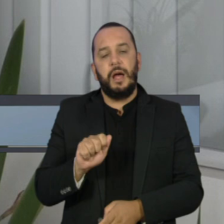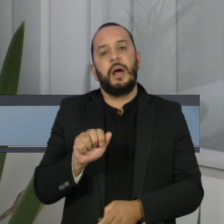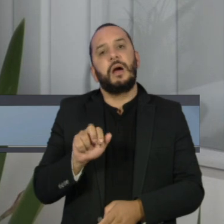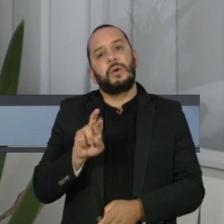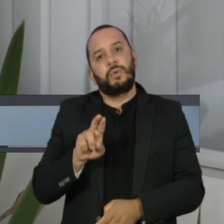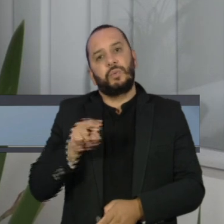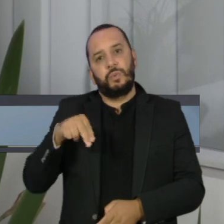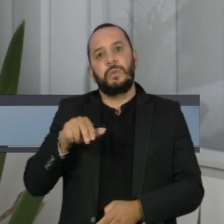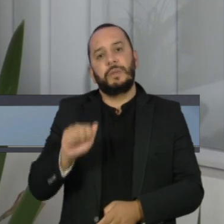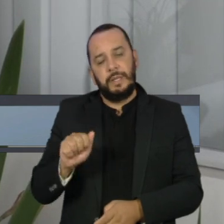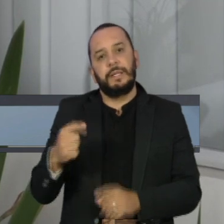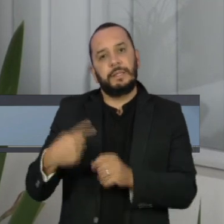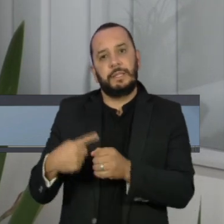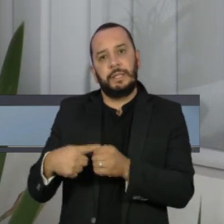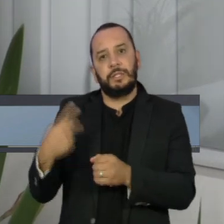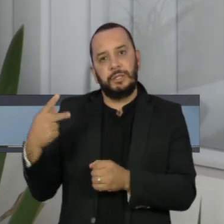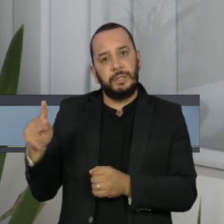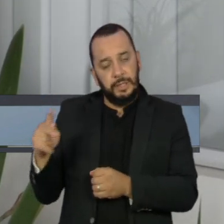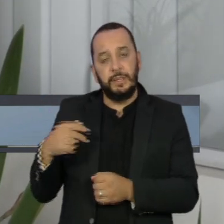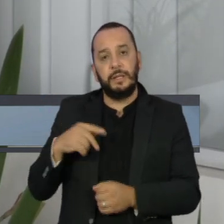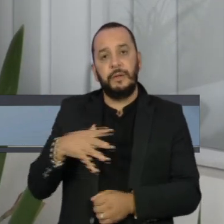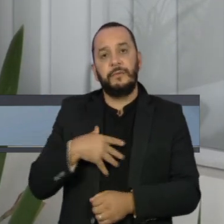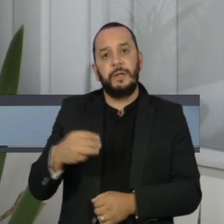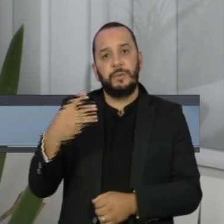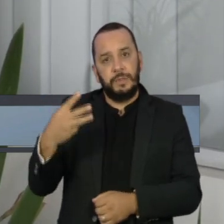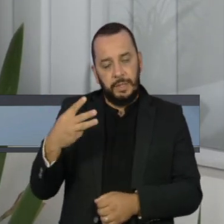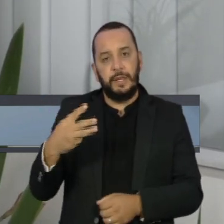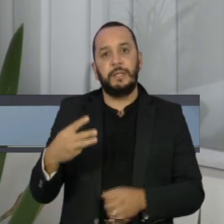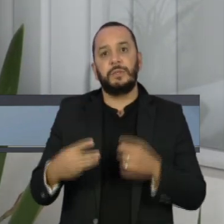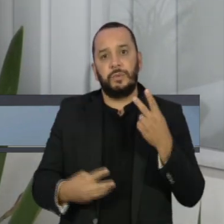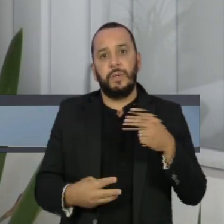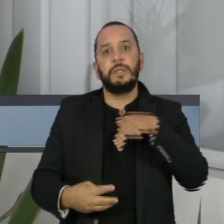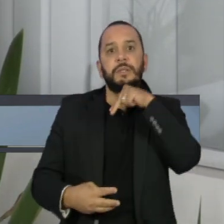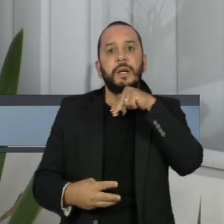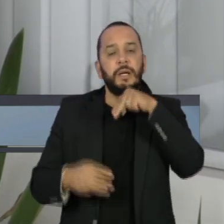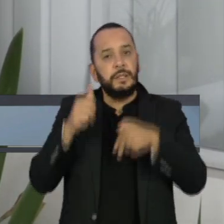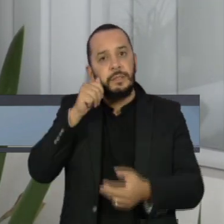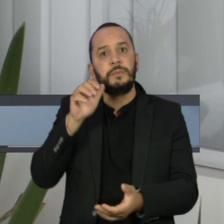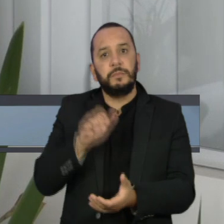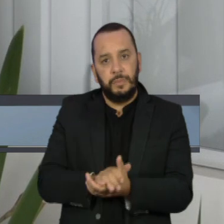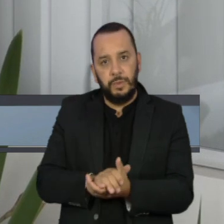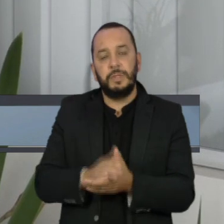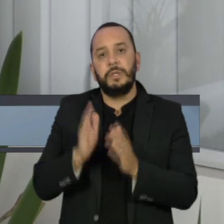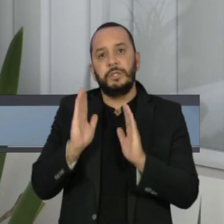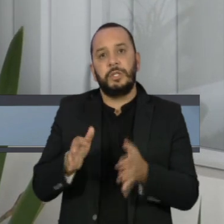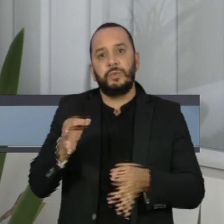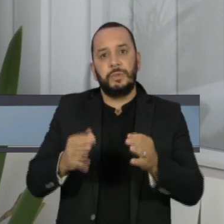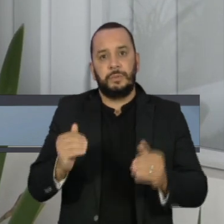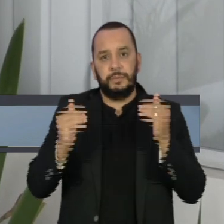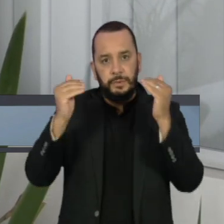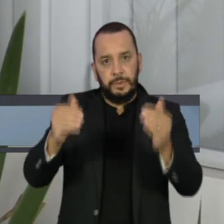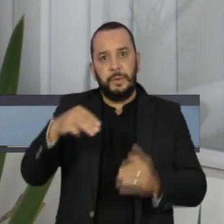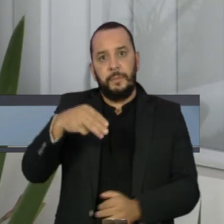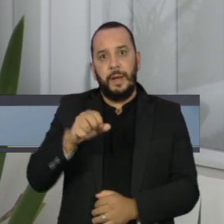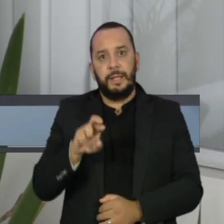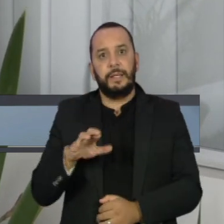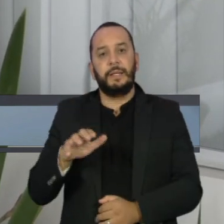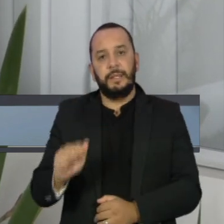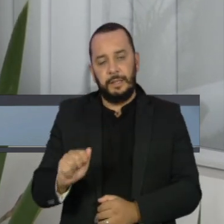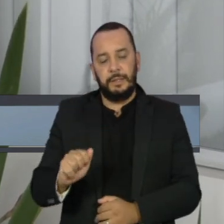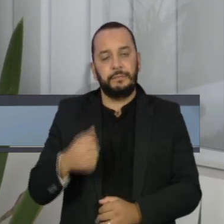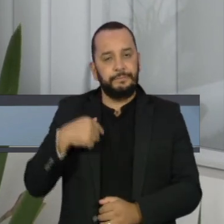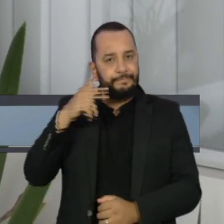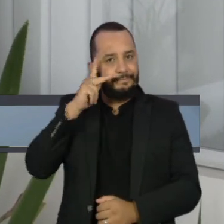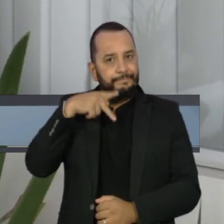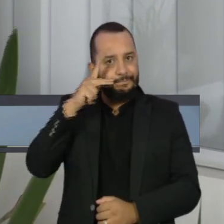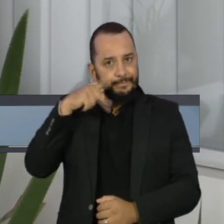dele. Deixa 3 filhos, 2 netos e a esposa, a desembargadora Maria de Fátima Bezerra. De Campina